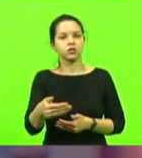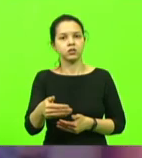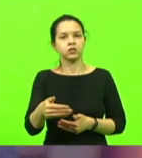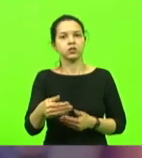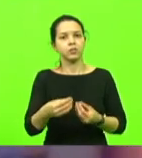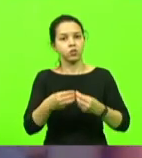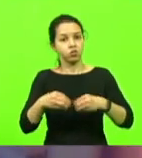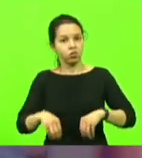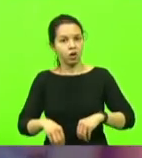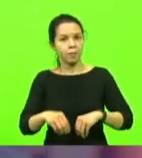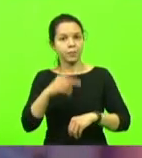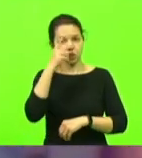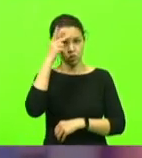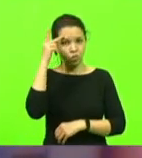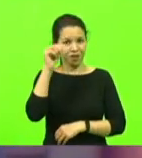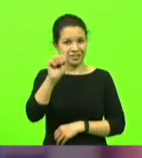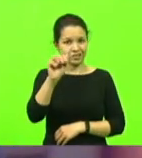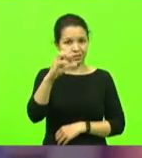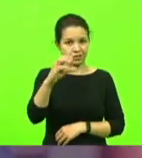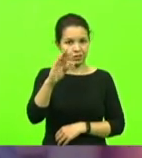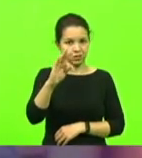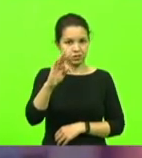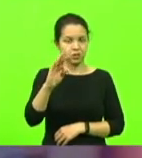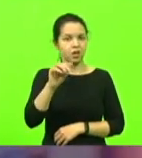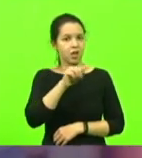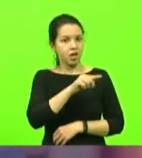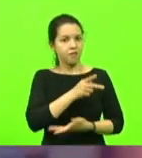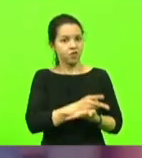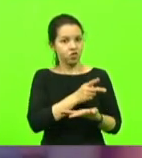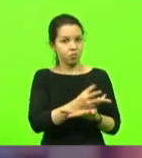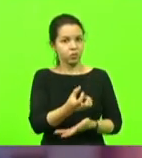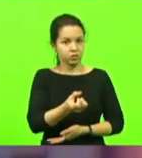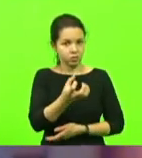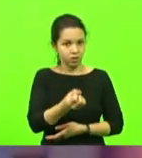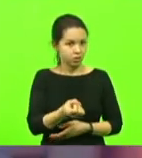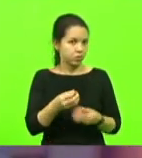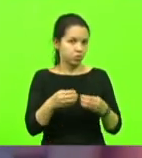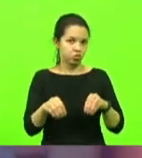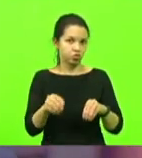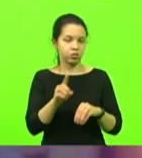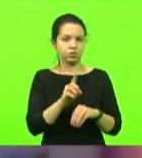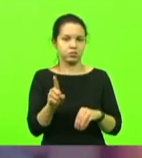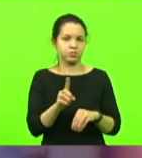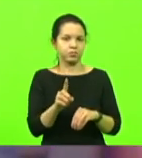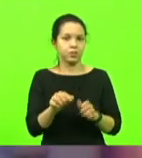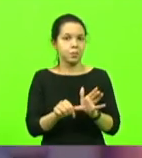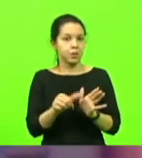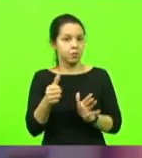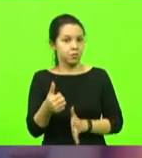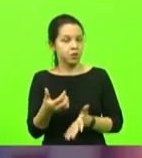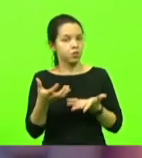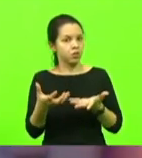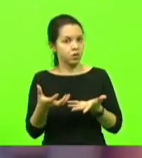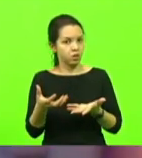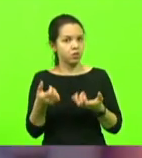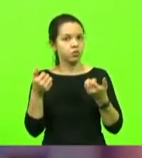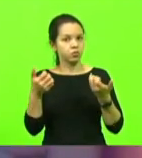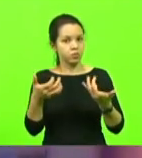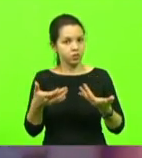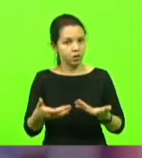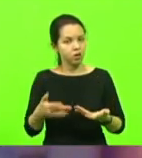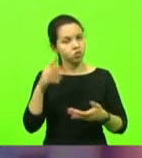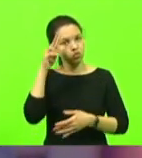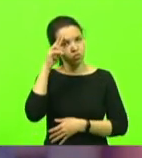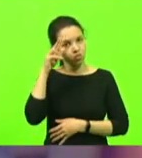ACTs e não os efetivos e aposentados. Eu gostaria primeiro, deputado Vicente, de resgatar esse histórico